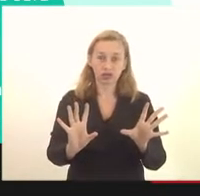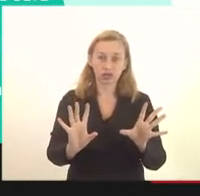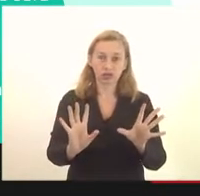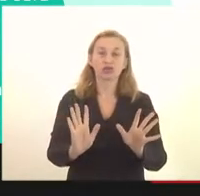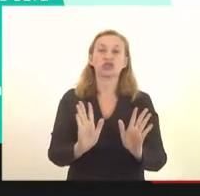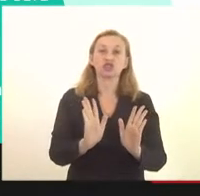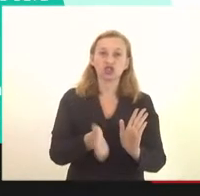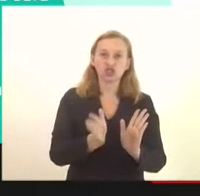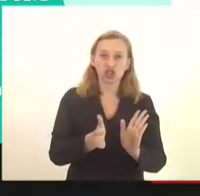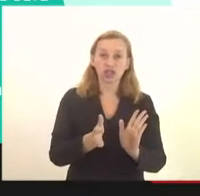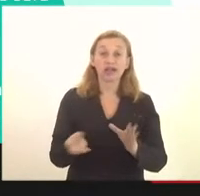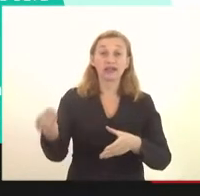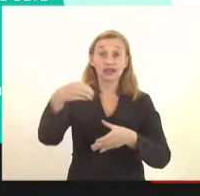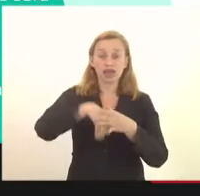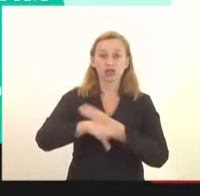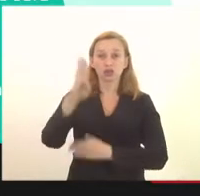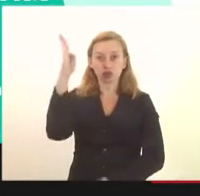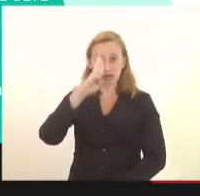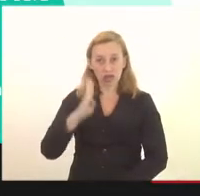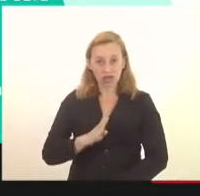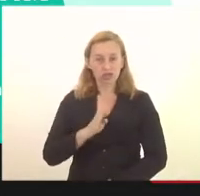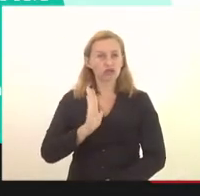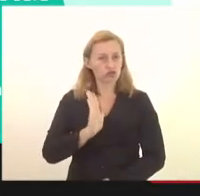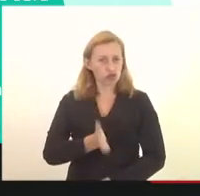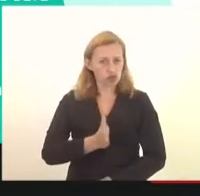já está no país.